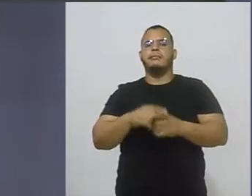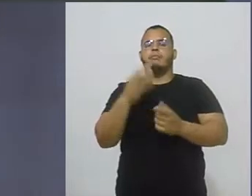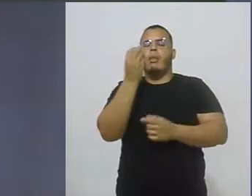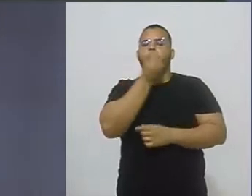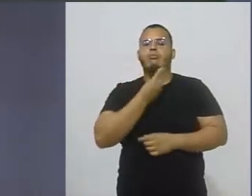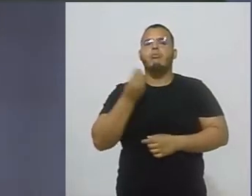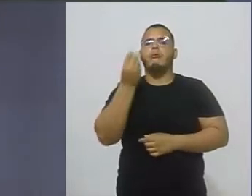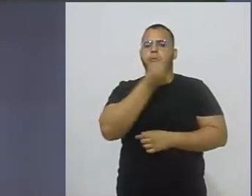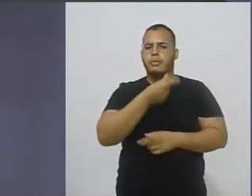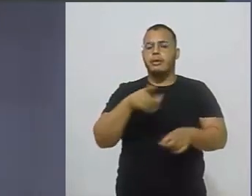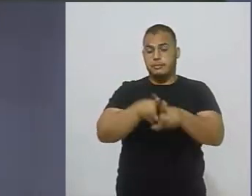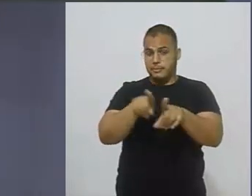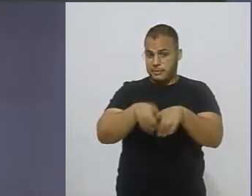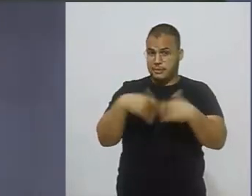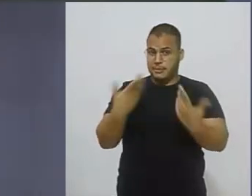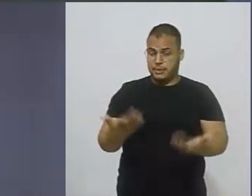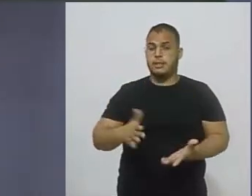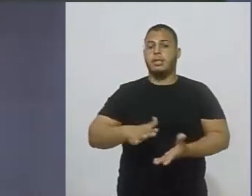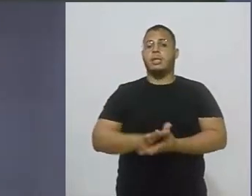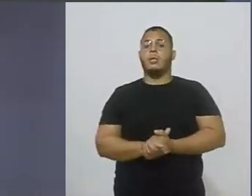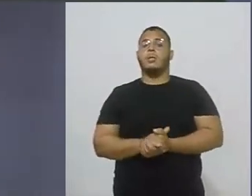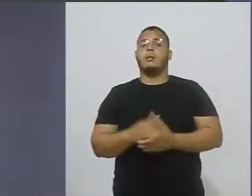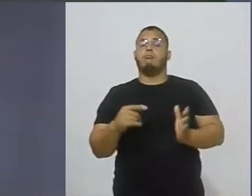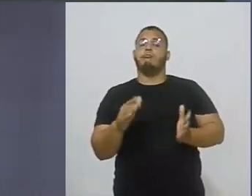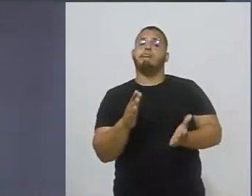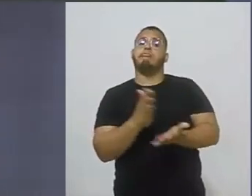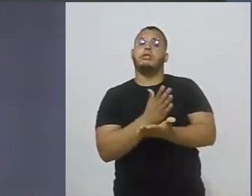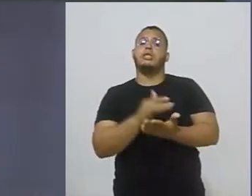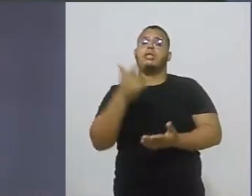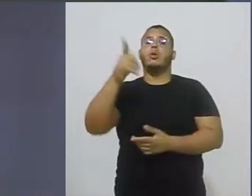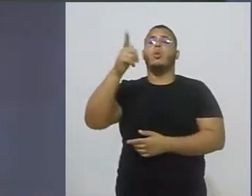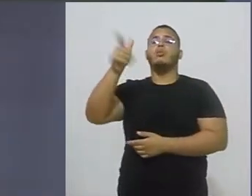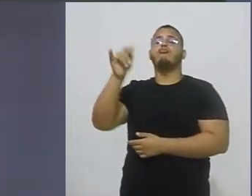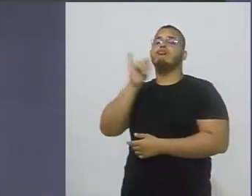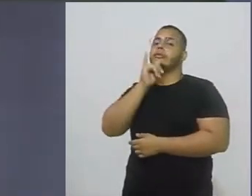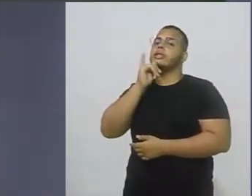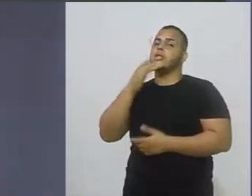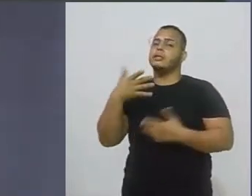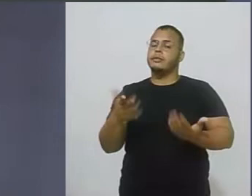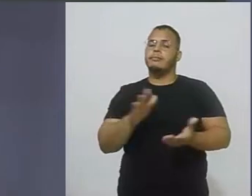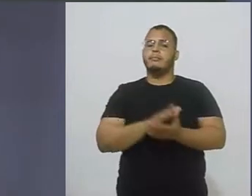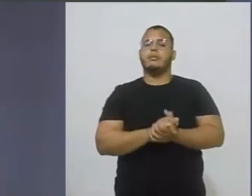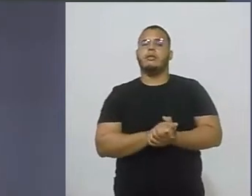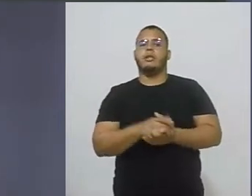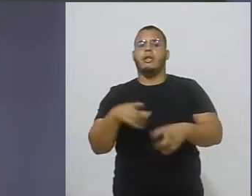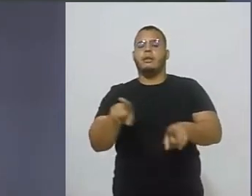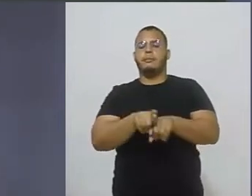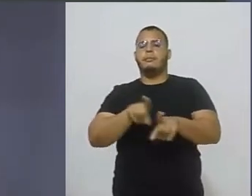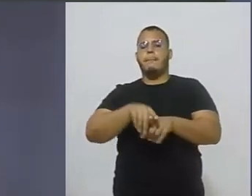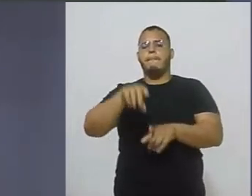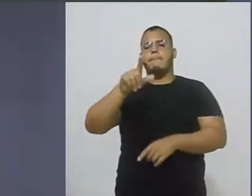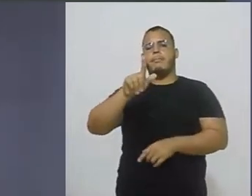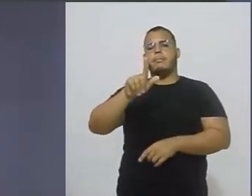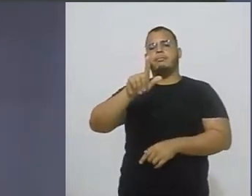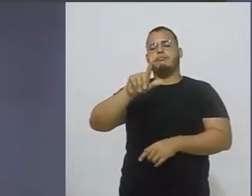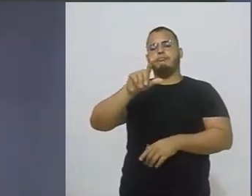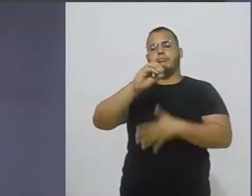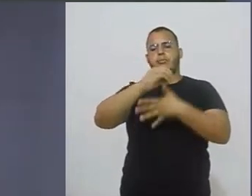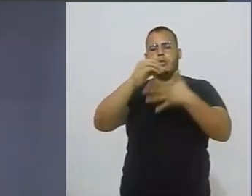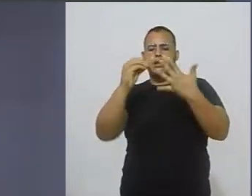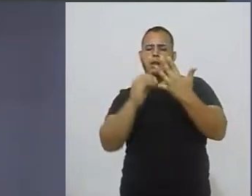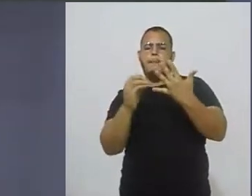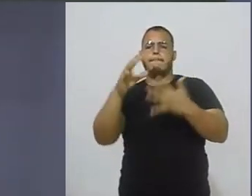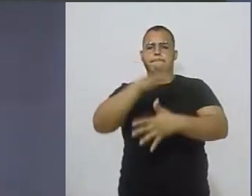as salivas, certo? Esses são 3 exemplos, mas existem muitos outros. Glândulas mistas, elas vão estar produzindo